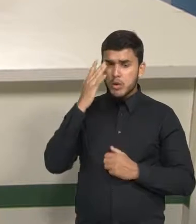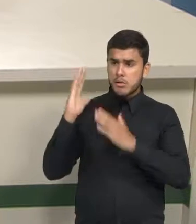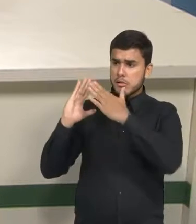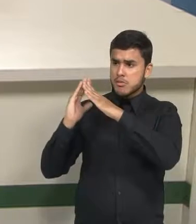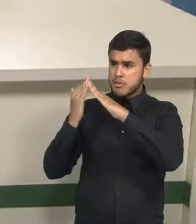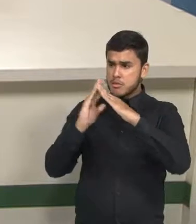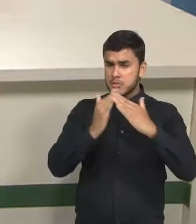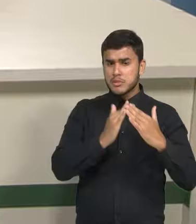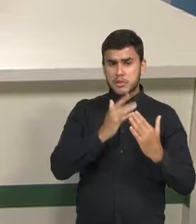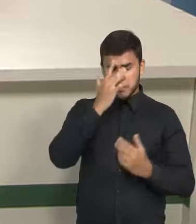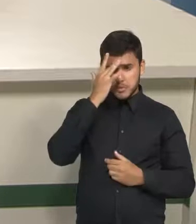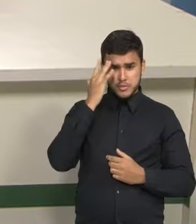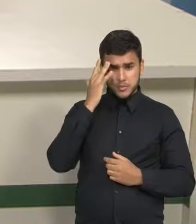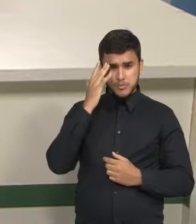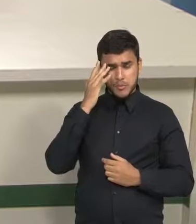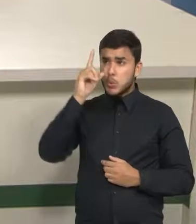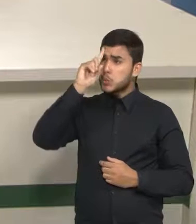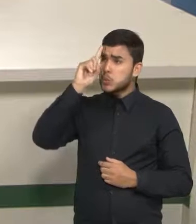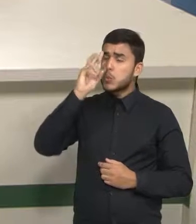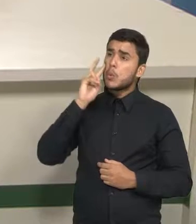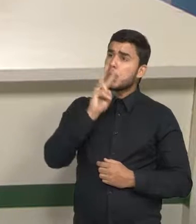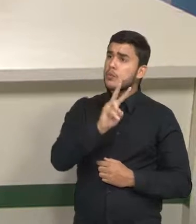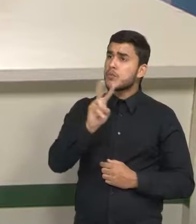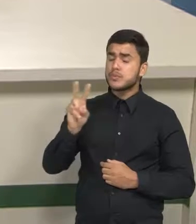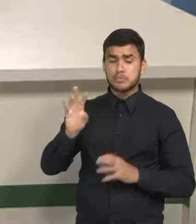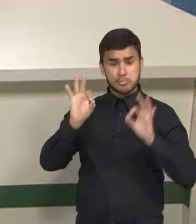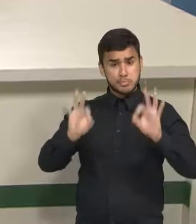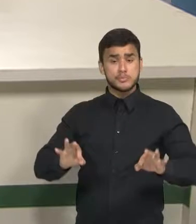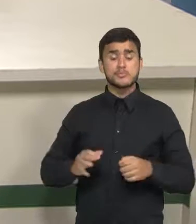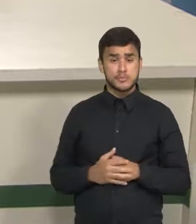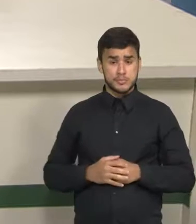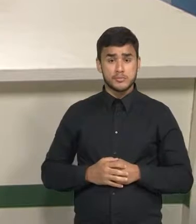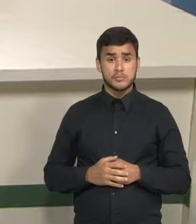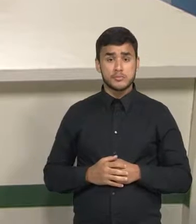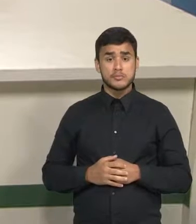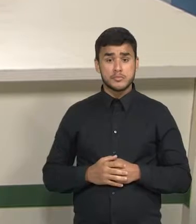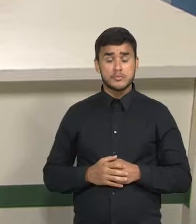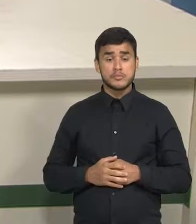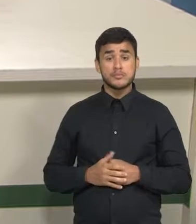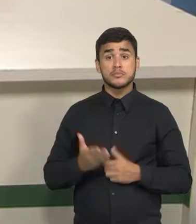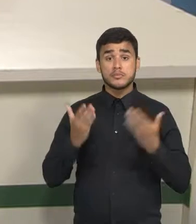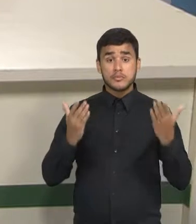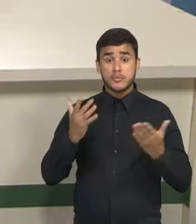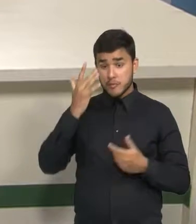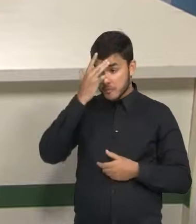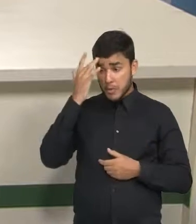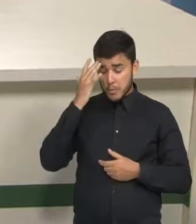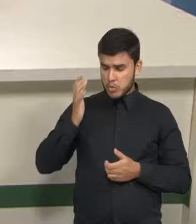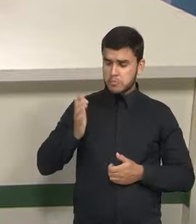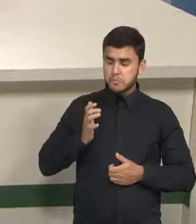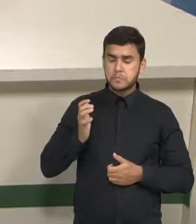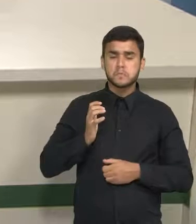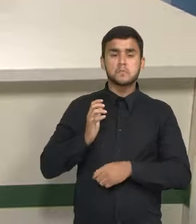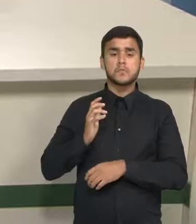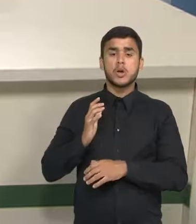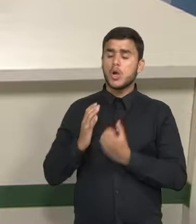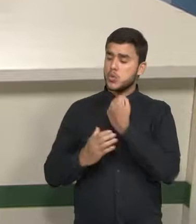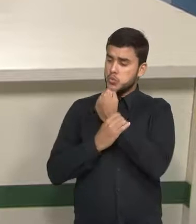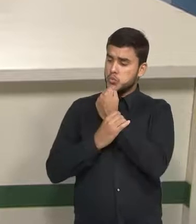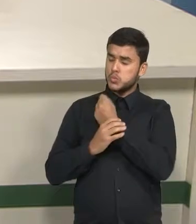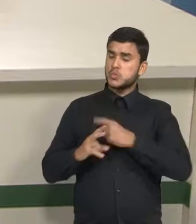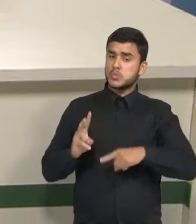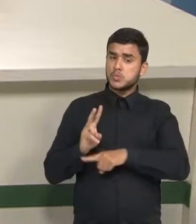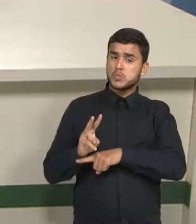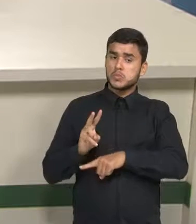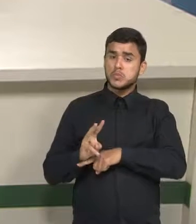sendo morto todos os dias. Quem não está sendo morto nesse país são as pessoas que ainda têm condições de pagar uma segurança particular. E